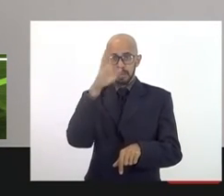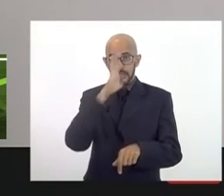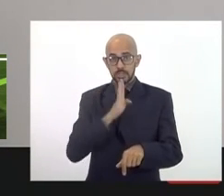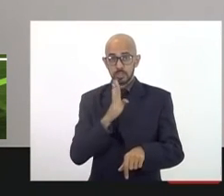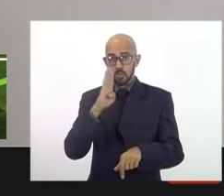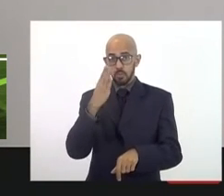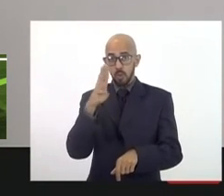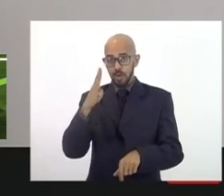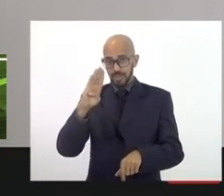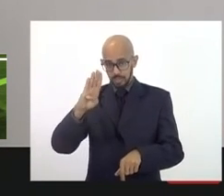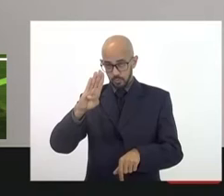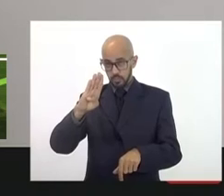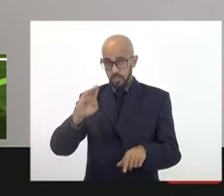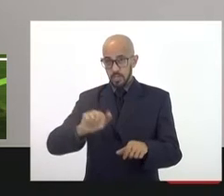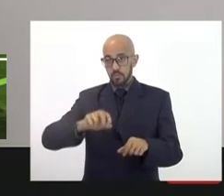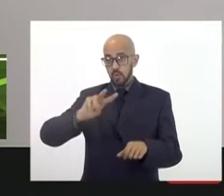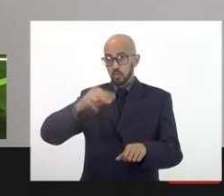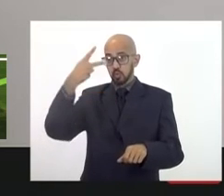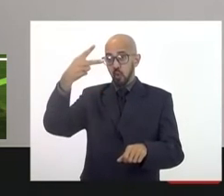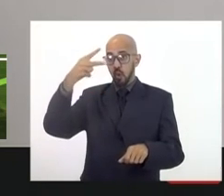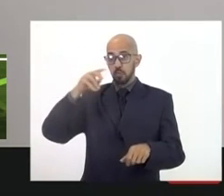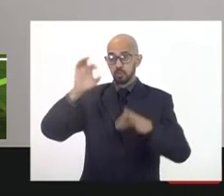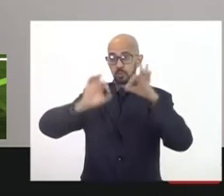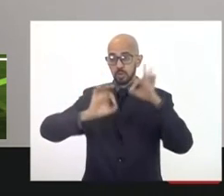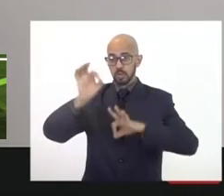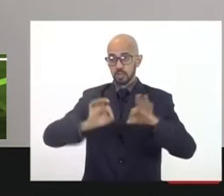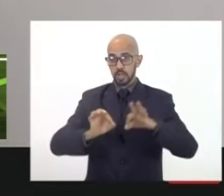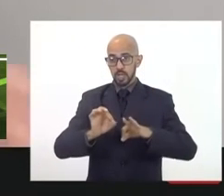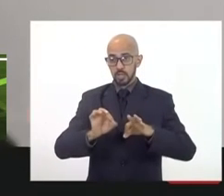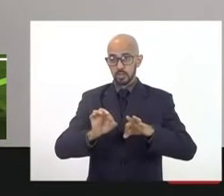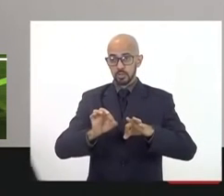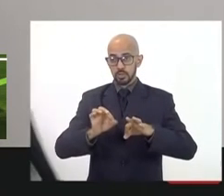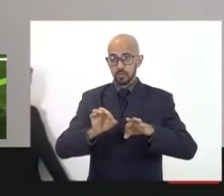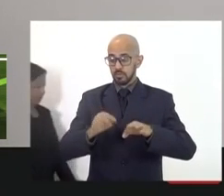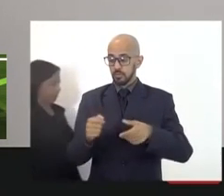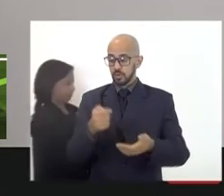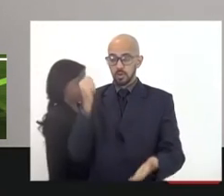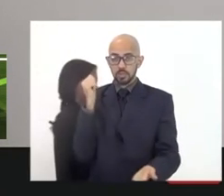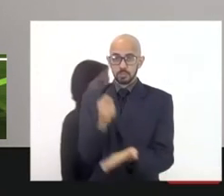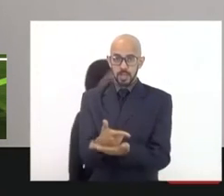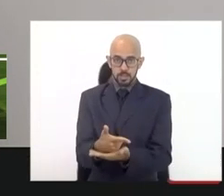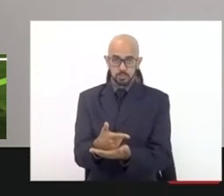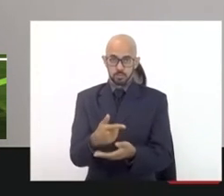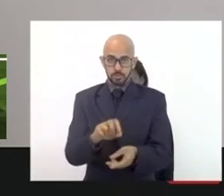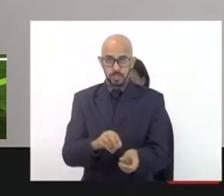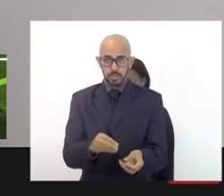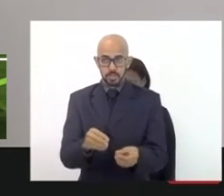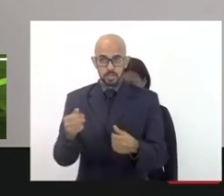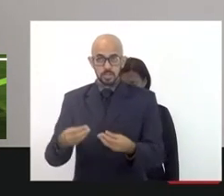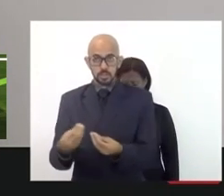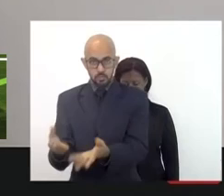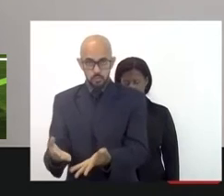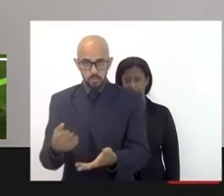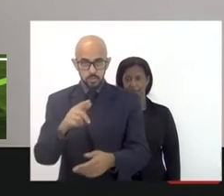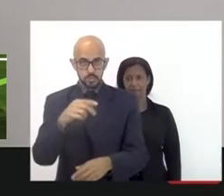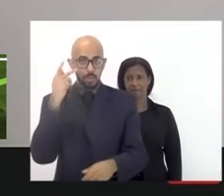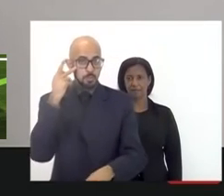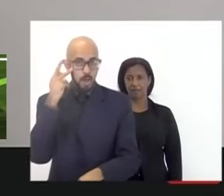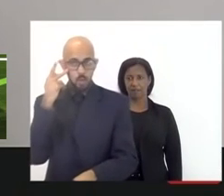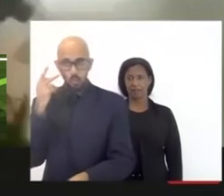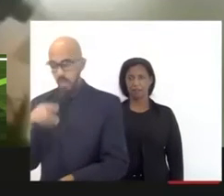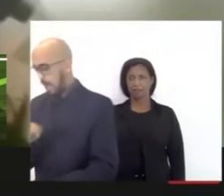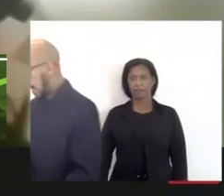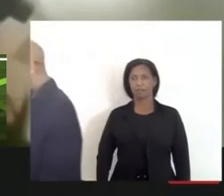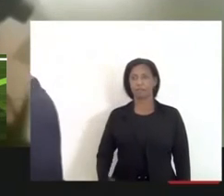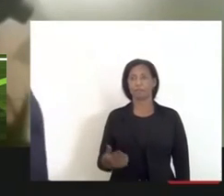cúbicos, quase o dobro num projeto desse, foi feito para trazer São Paulo e nós subsidiamos em questão de tarifa. A própria Rota 1